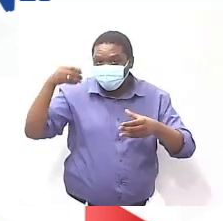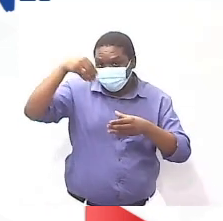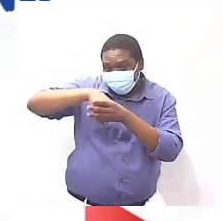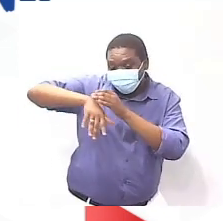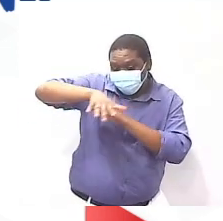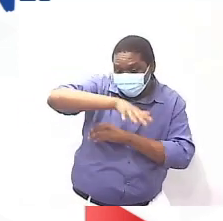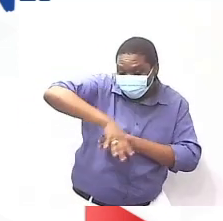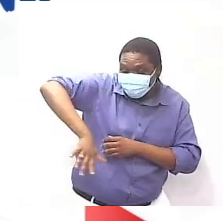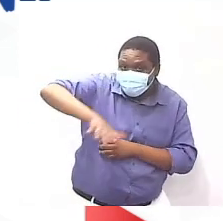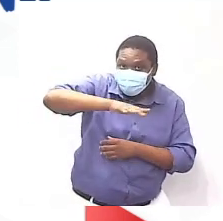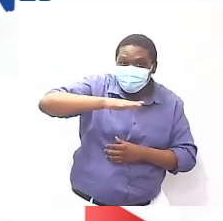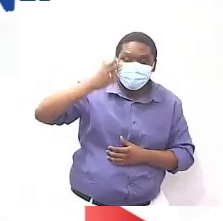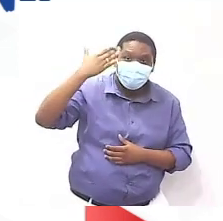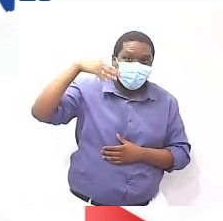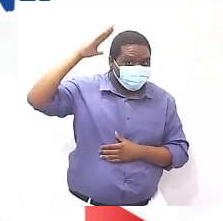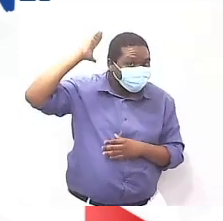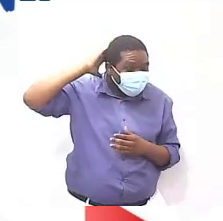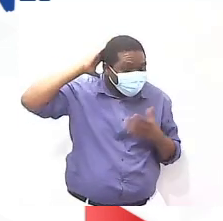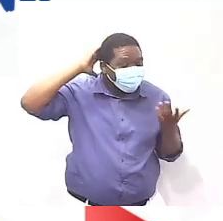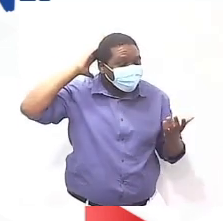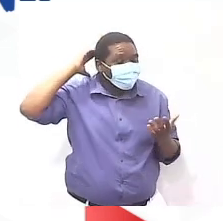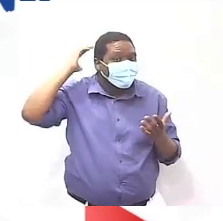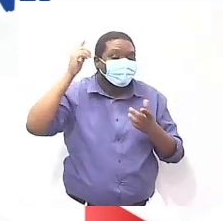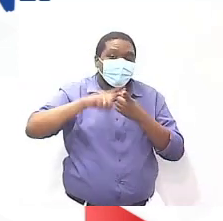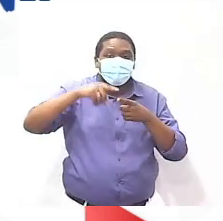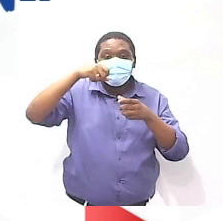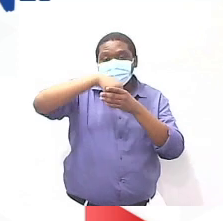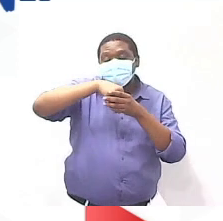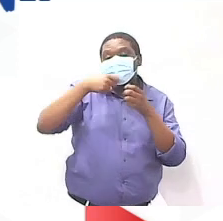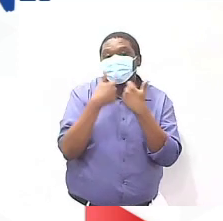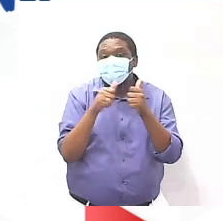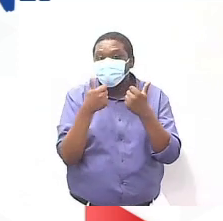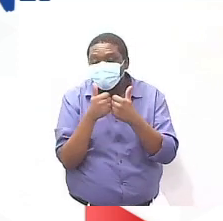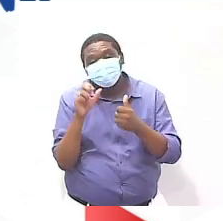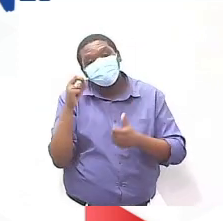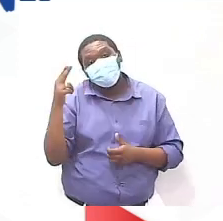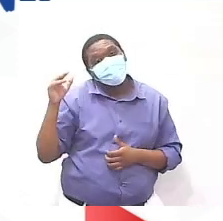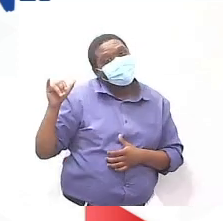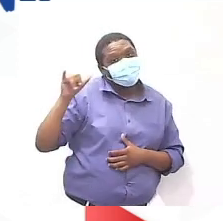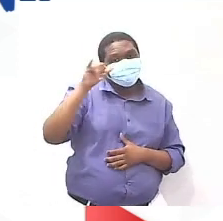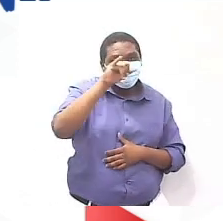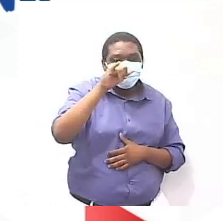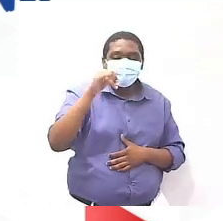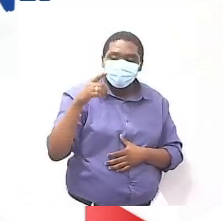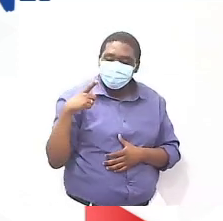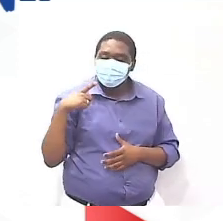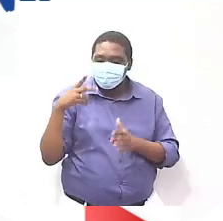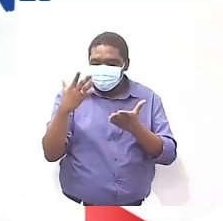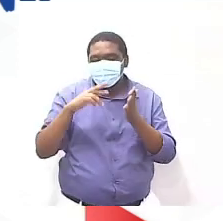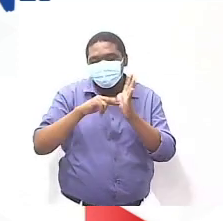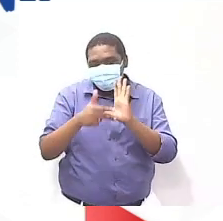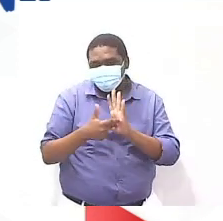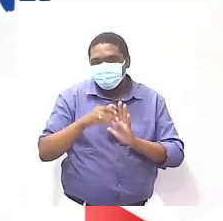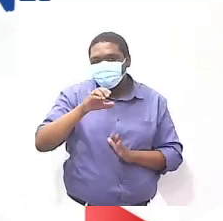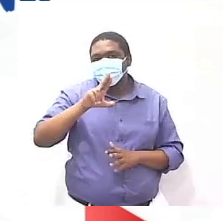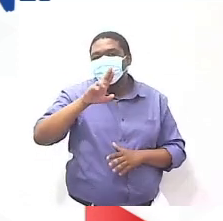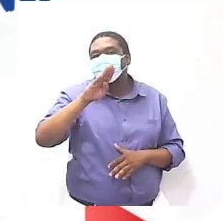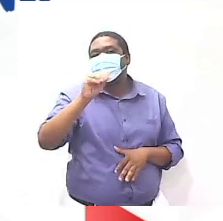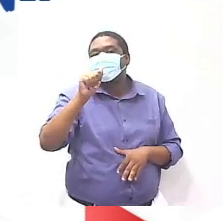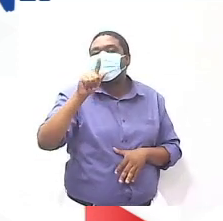espaço da tua mala dentro do ônibus, no avião, ou seja, cubagem é uma forma